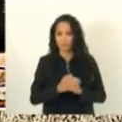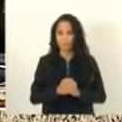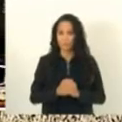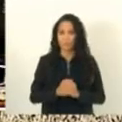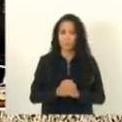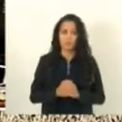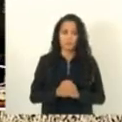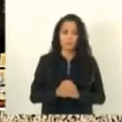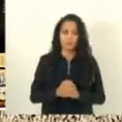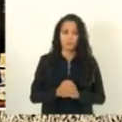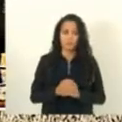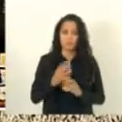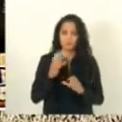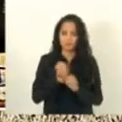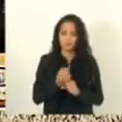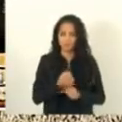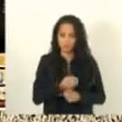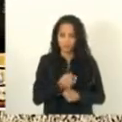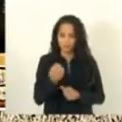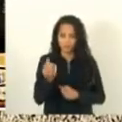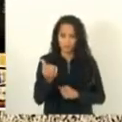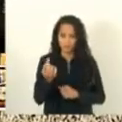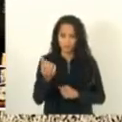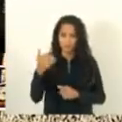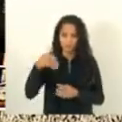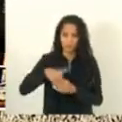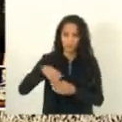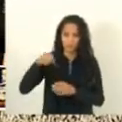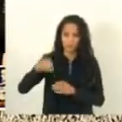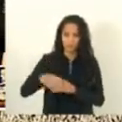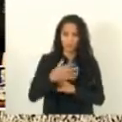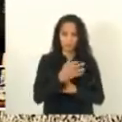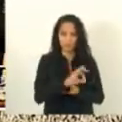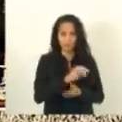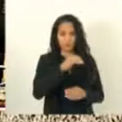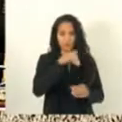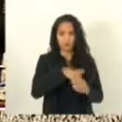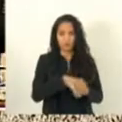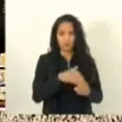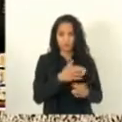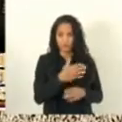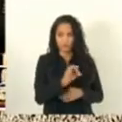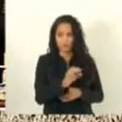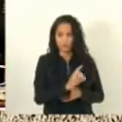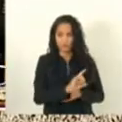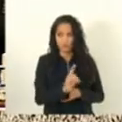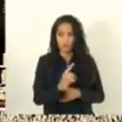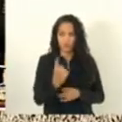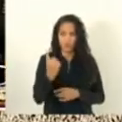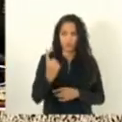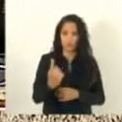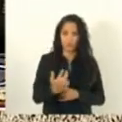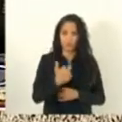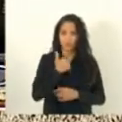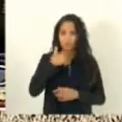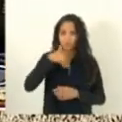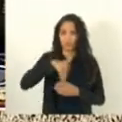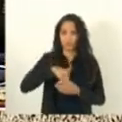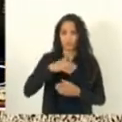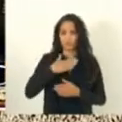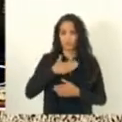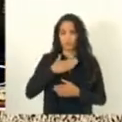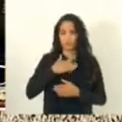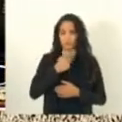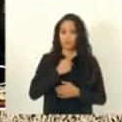ok. 16 votos sim, 10 votos não, uma abstenção, que é a minha